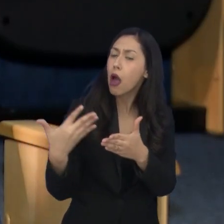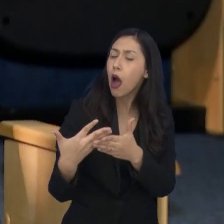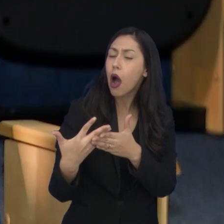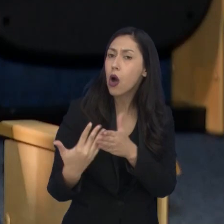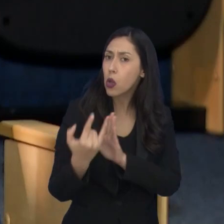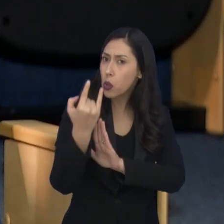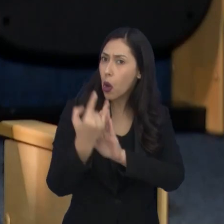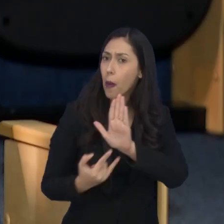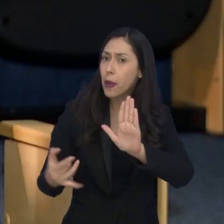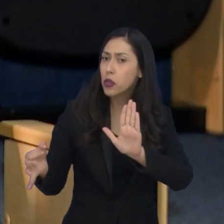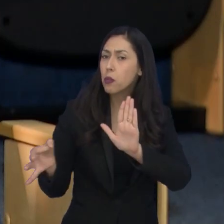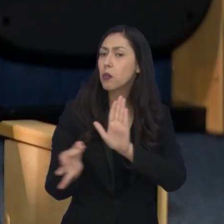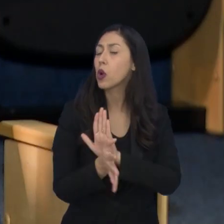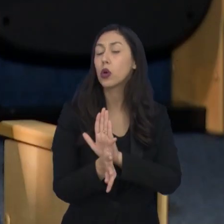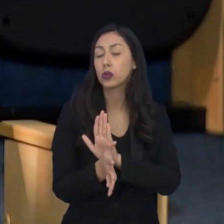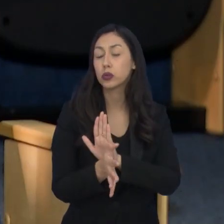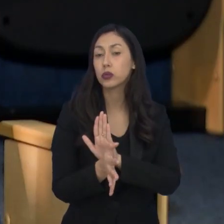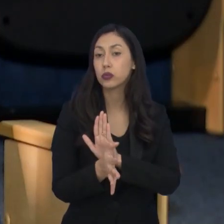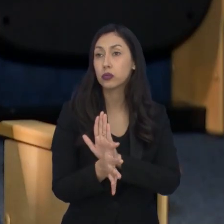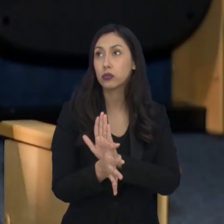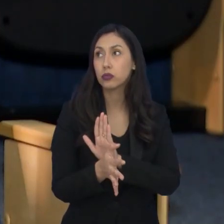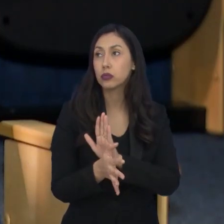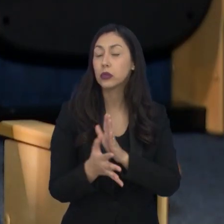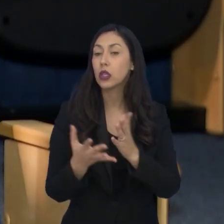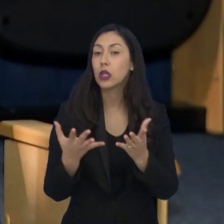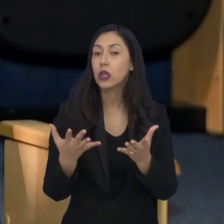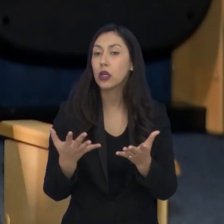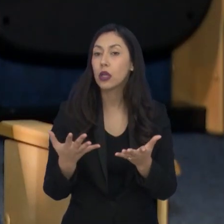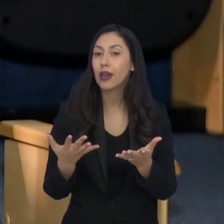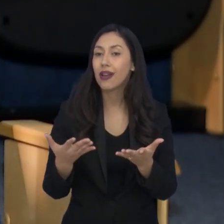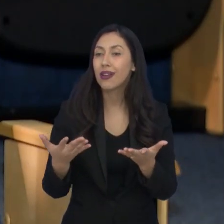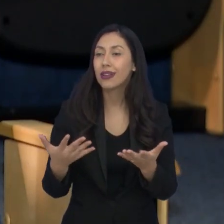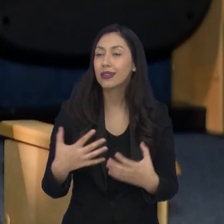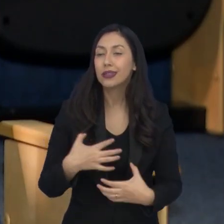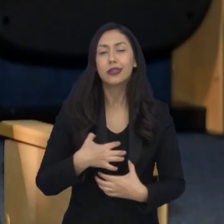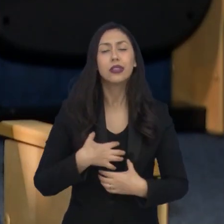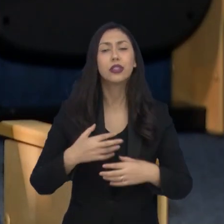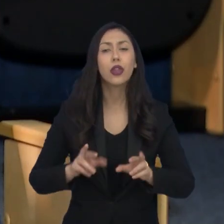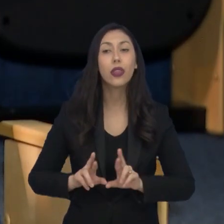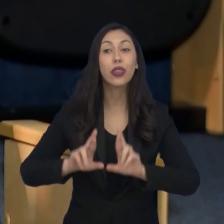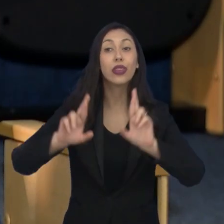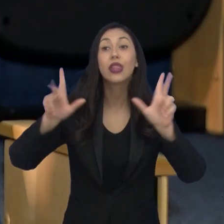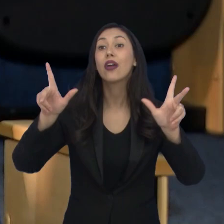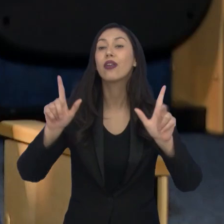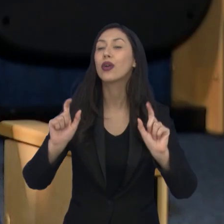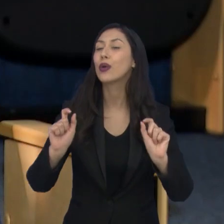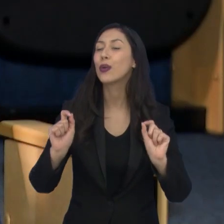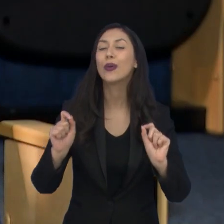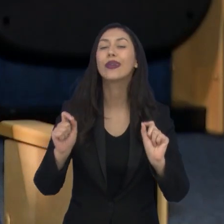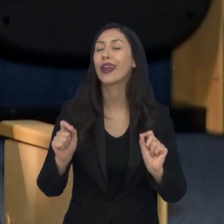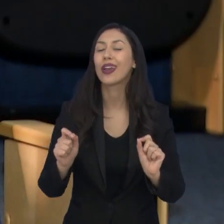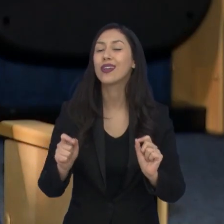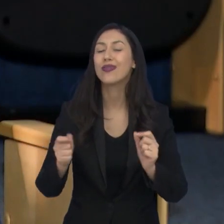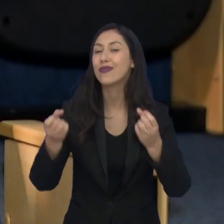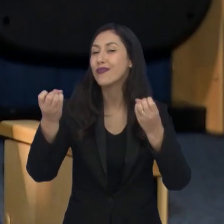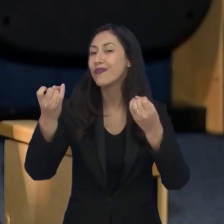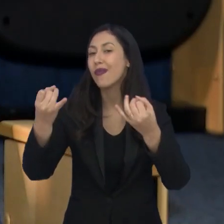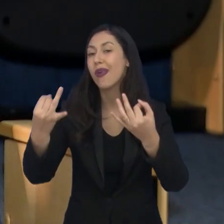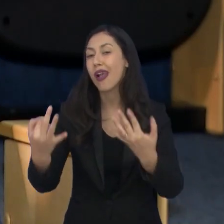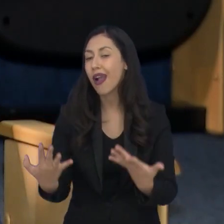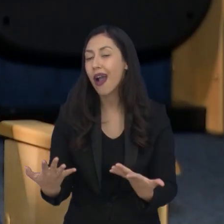regularização, qual é o maior diferencial que a senhora pode me contar